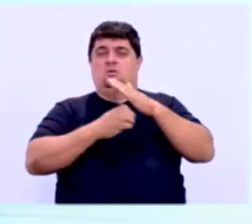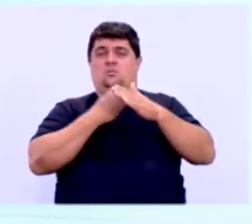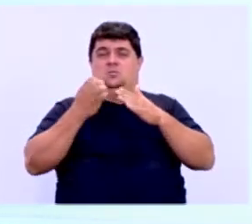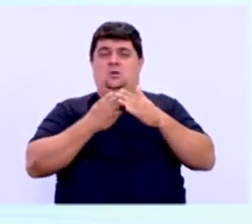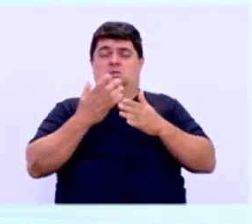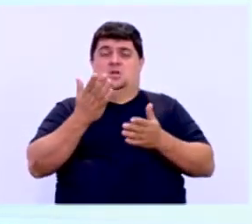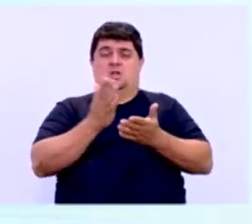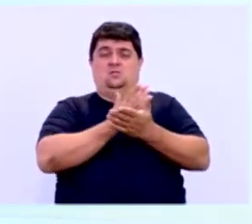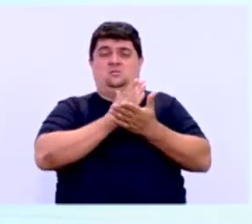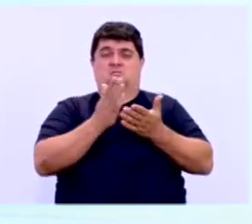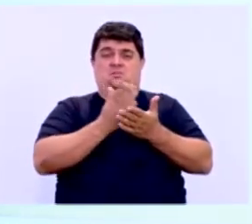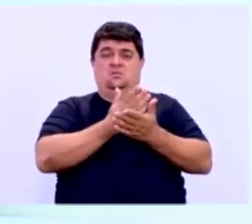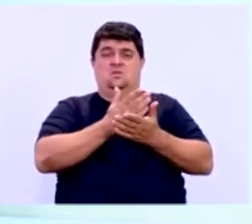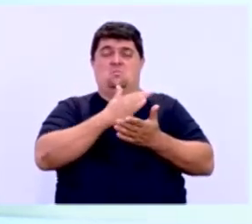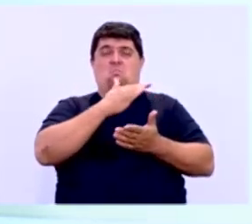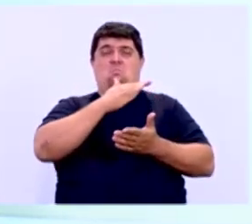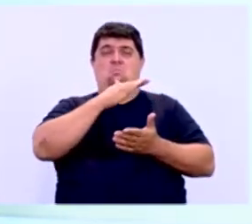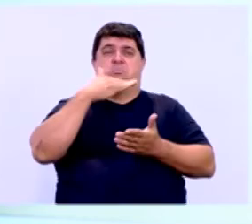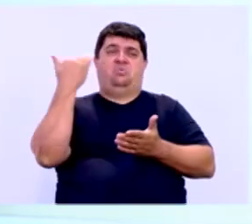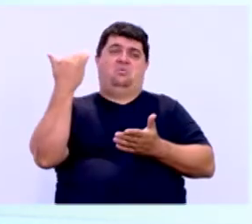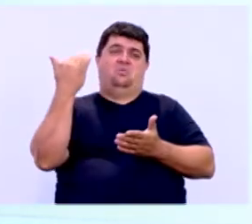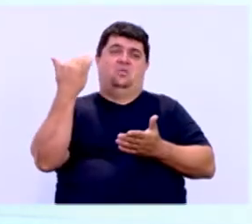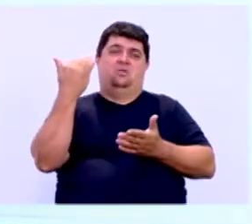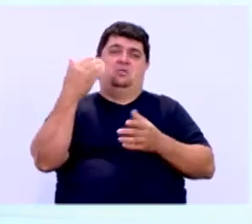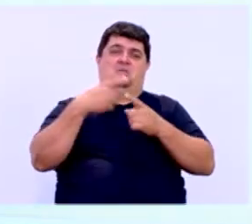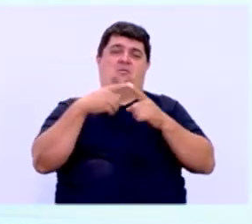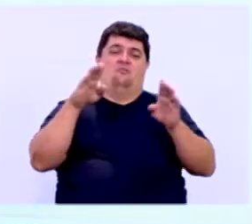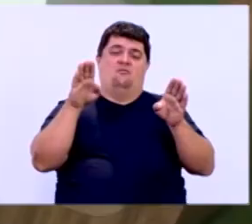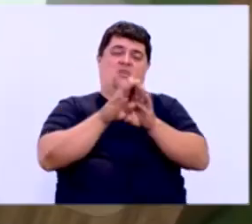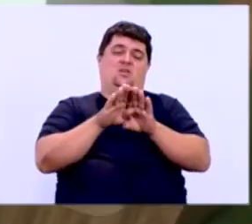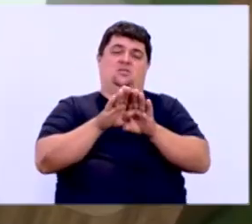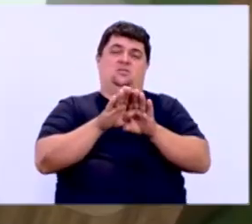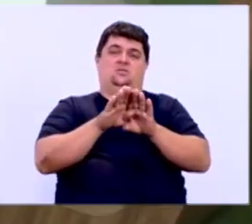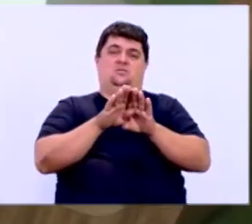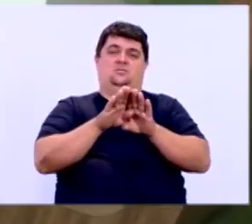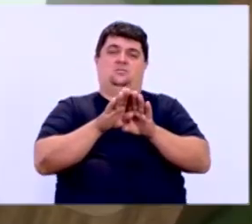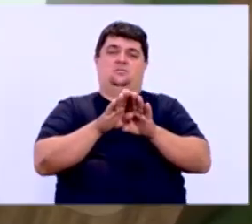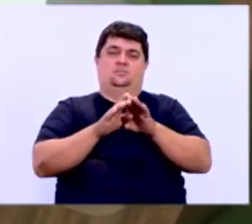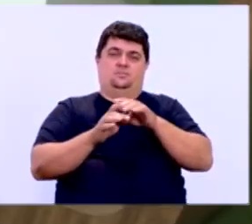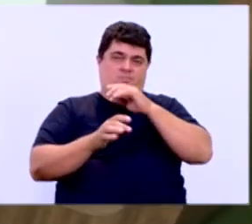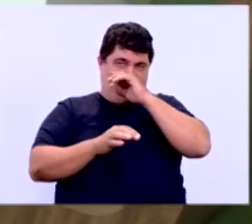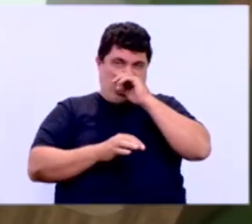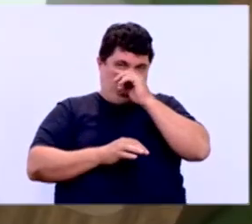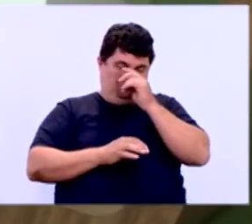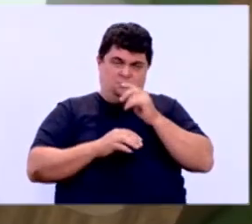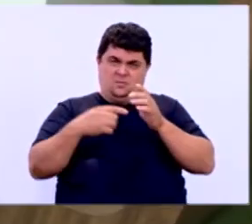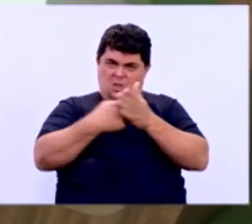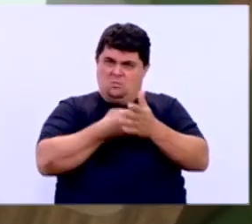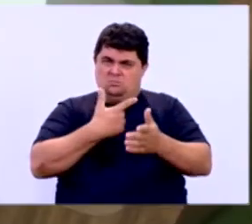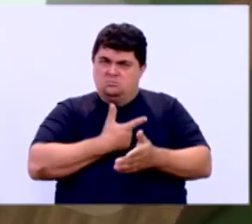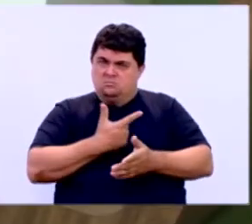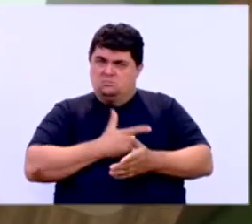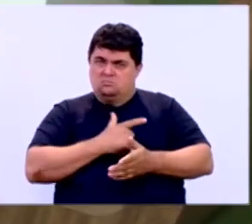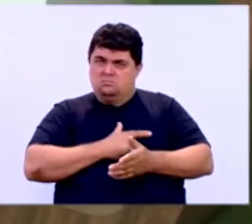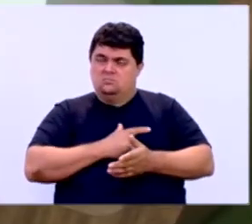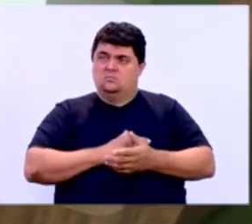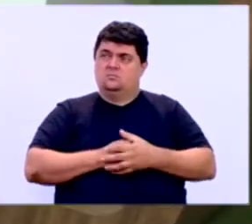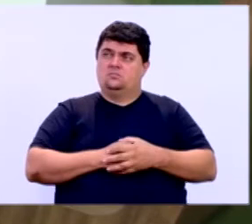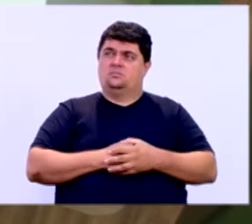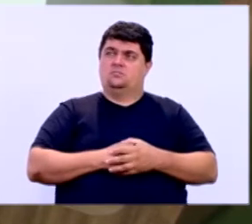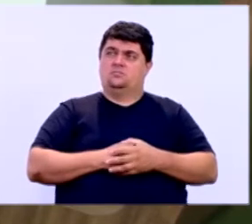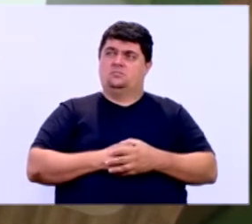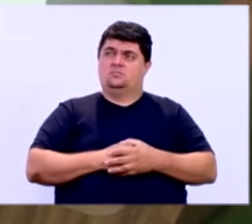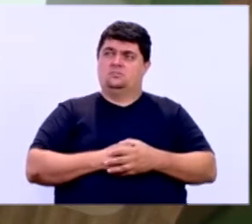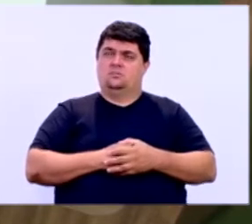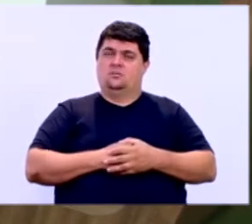nem sobrevive todo esse lapso de tempo, né, professor Igor? Como que estão os nossos questionamentos aí no chat, professor? Tem o questionamento